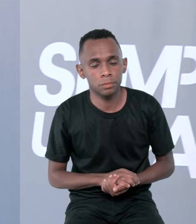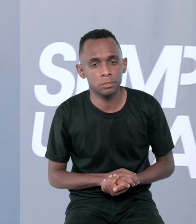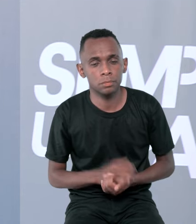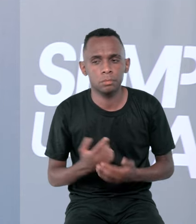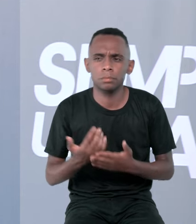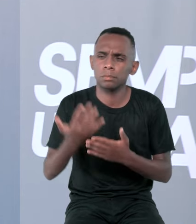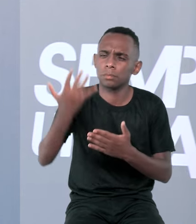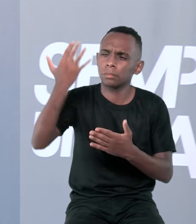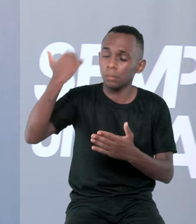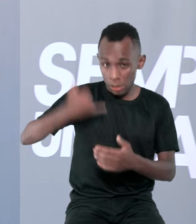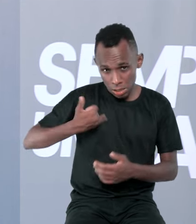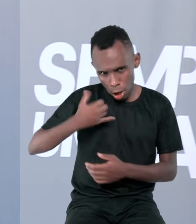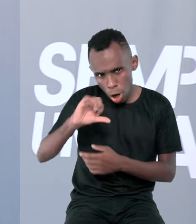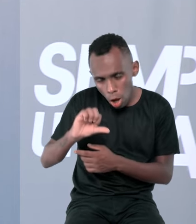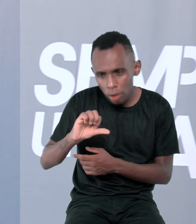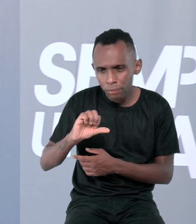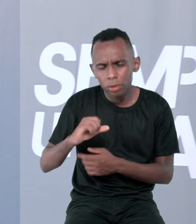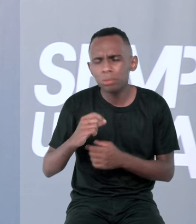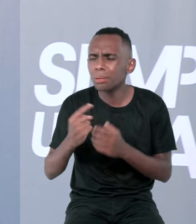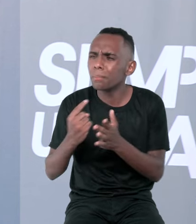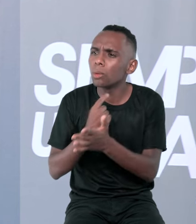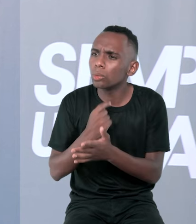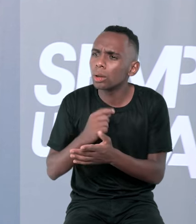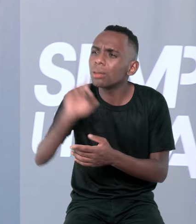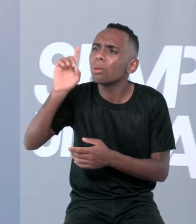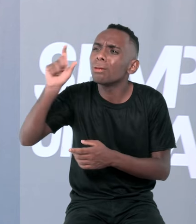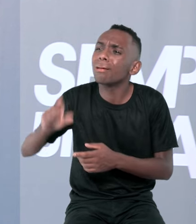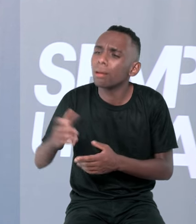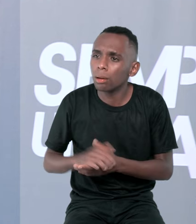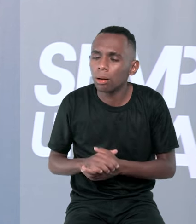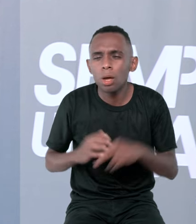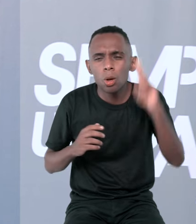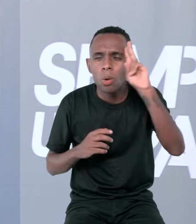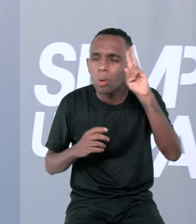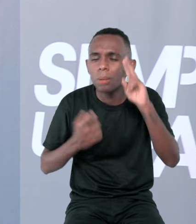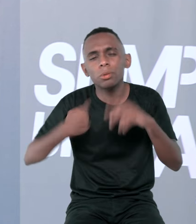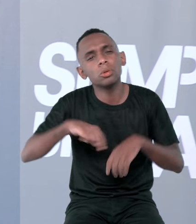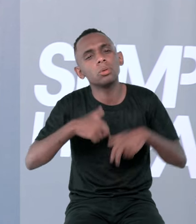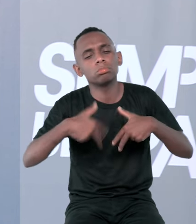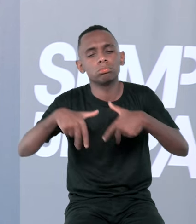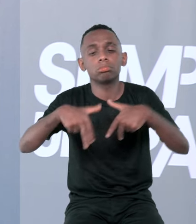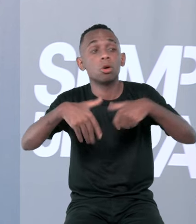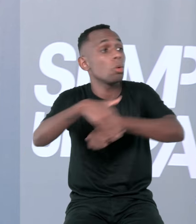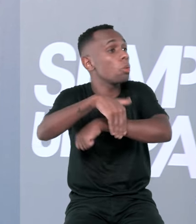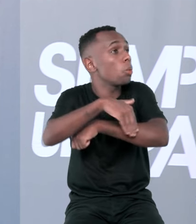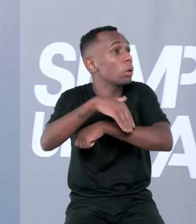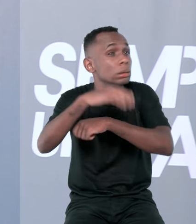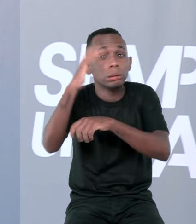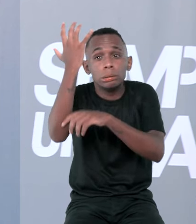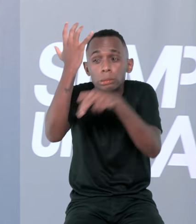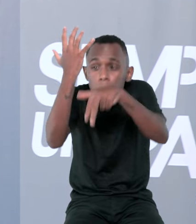Certa vez, quando eu tinha 9 anos, você me perguntou quem era Deus. Lembro que estávamos caminhando pela rua procurando uma sombra